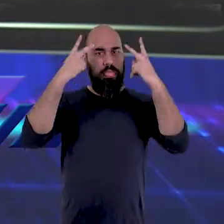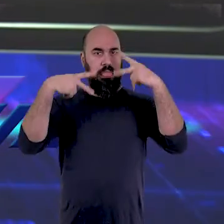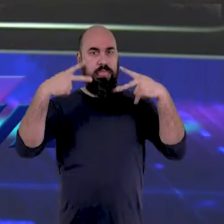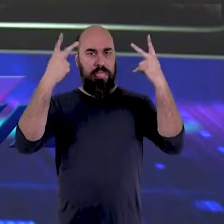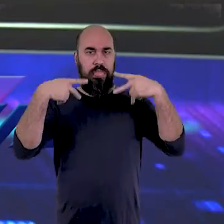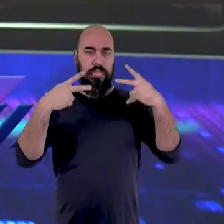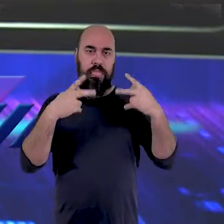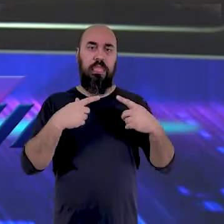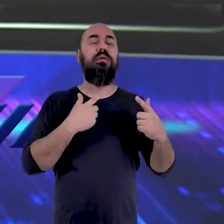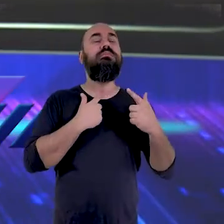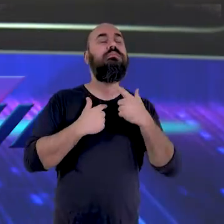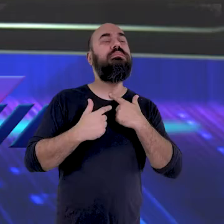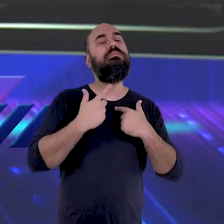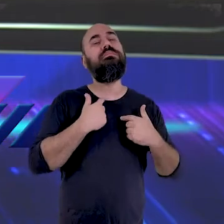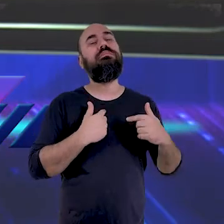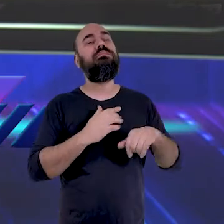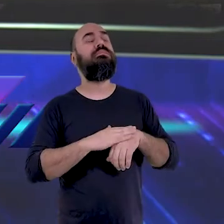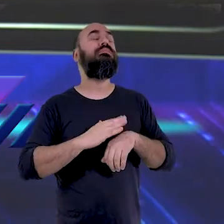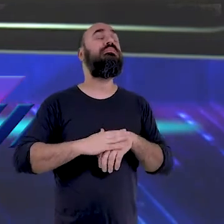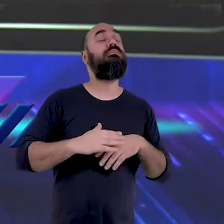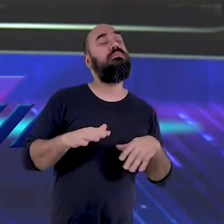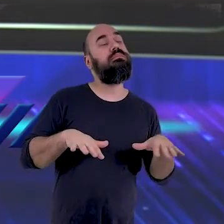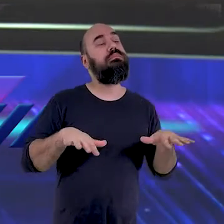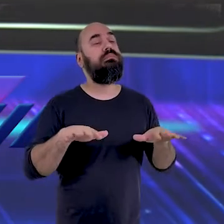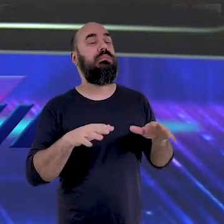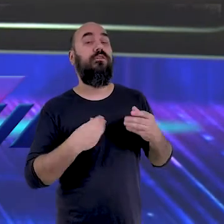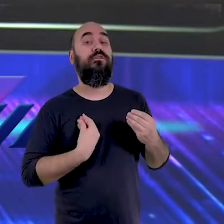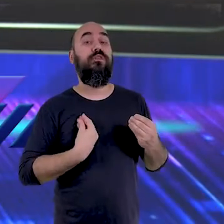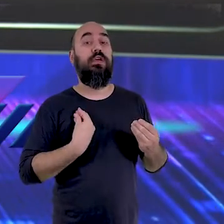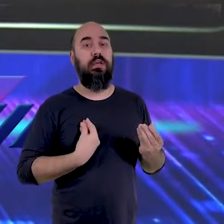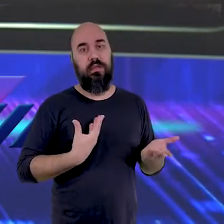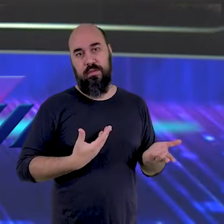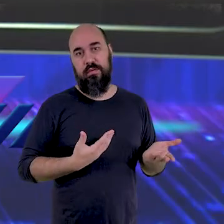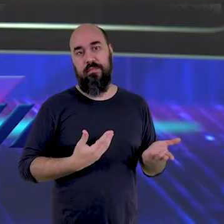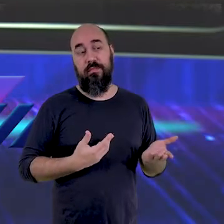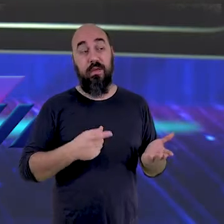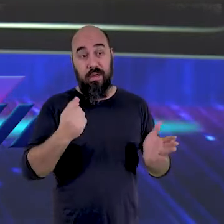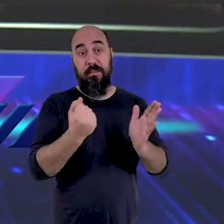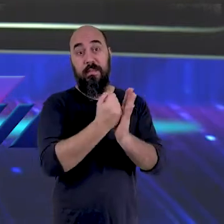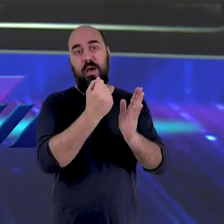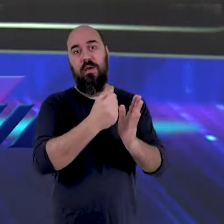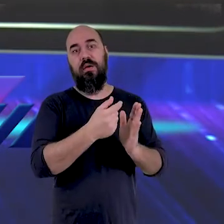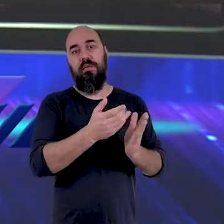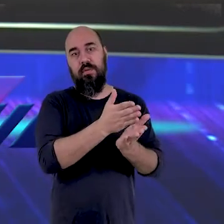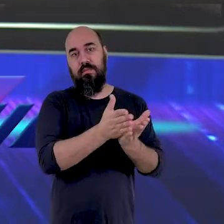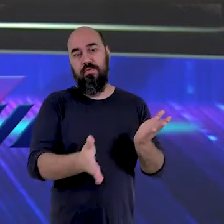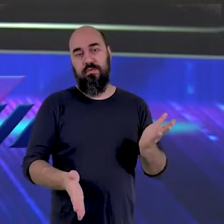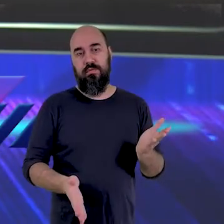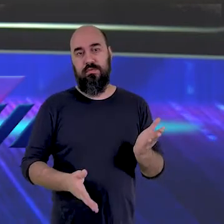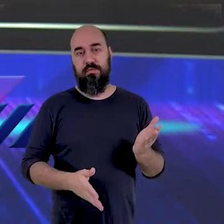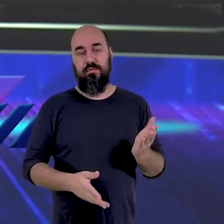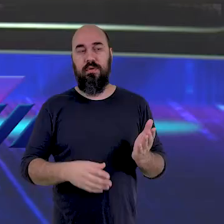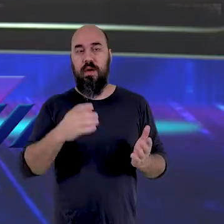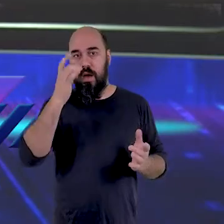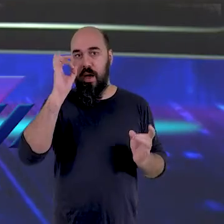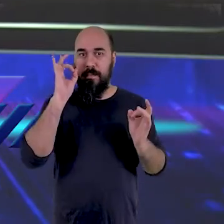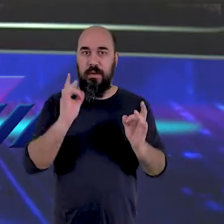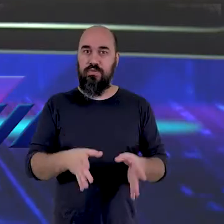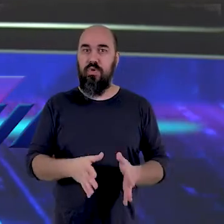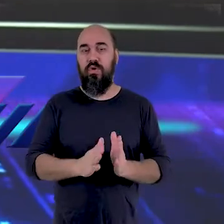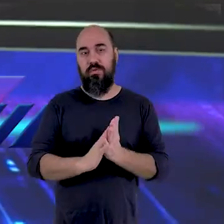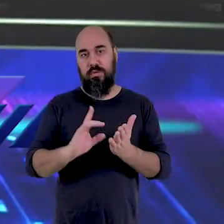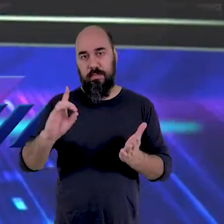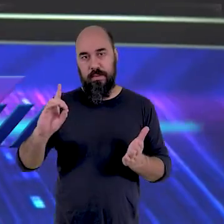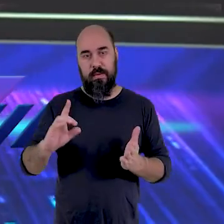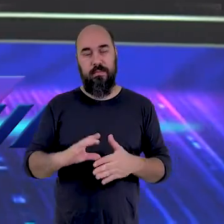próprias paixões, entendimentos e interesses. Marca da apostasia, marca do abandono. Mas o texto bíblico